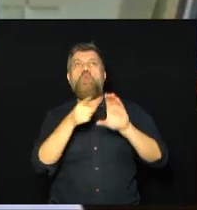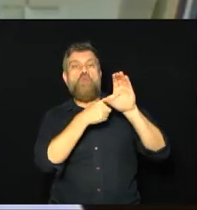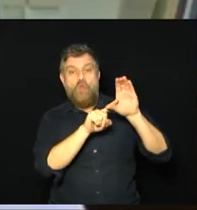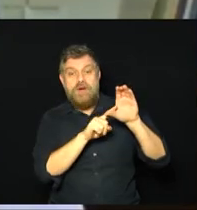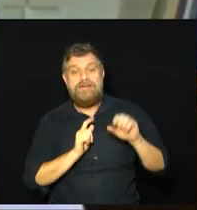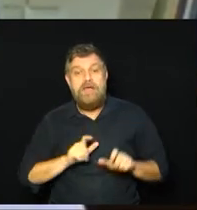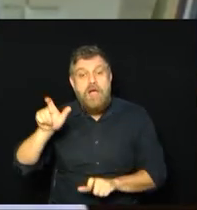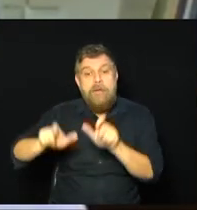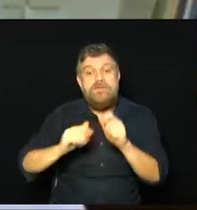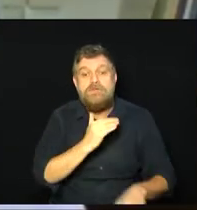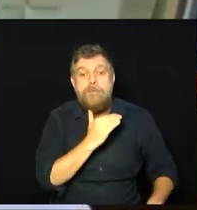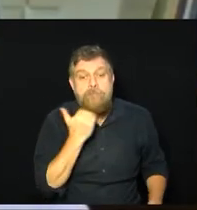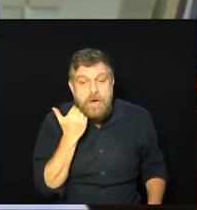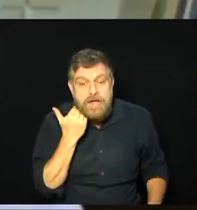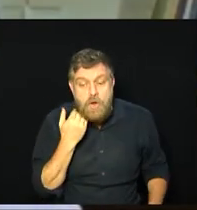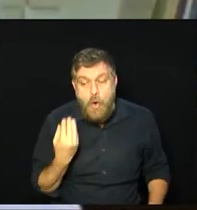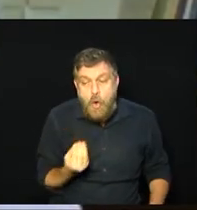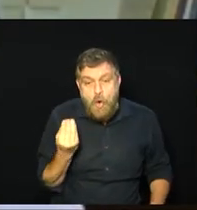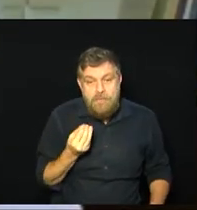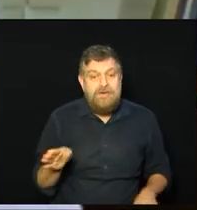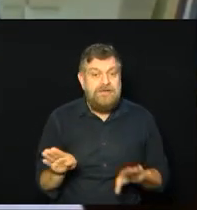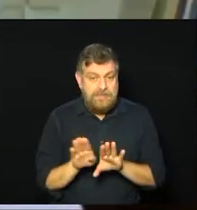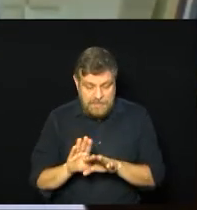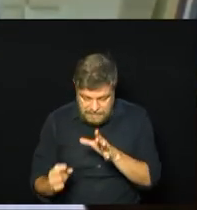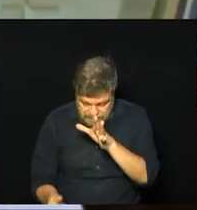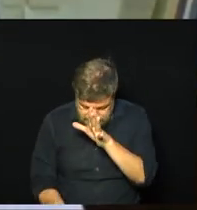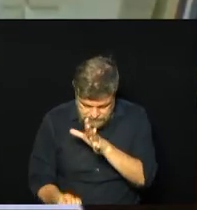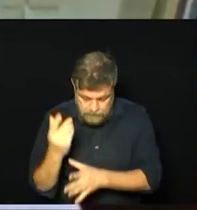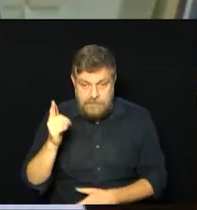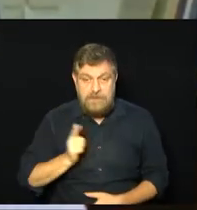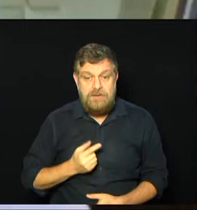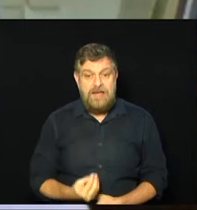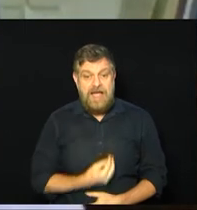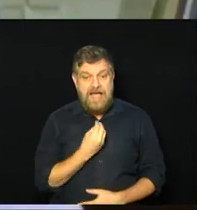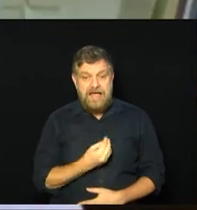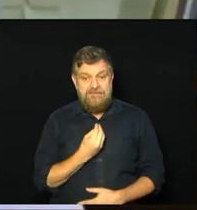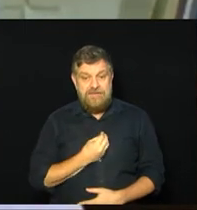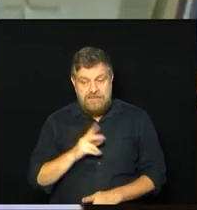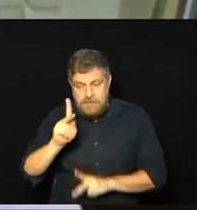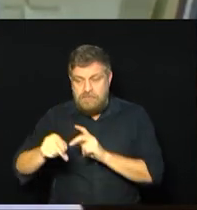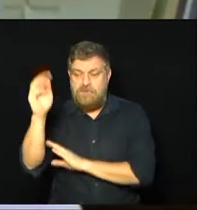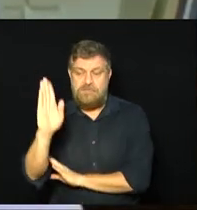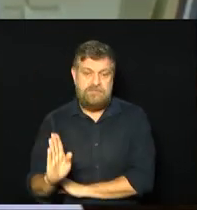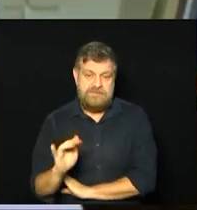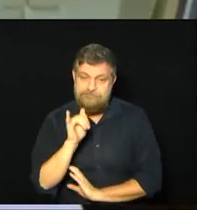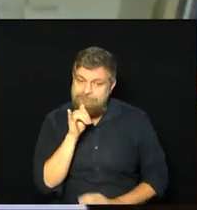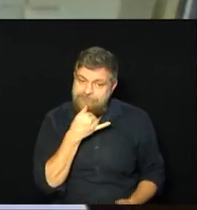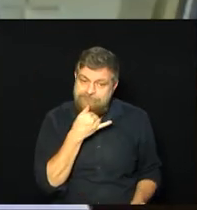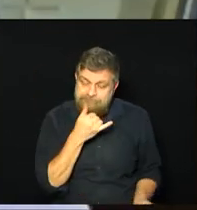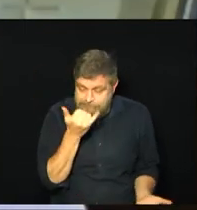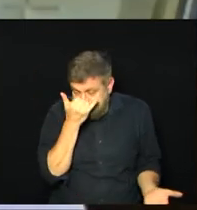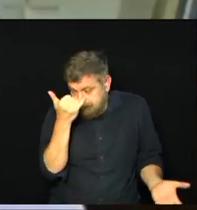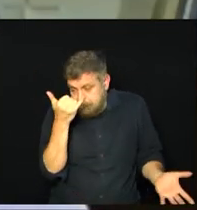pessoas queridas, ela realmente se tornou uma realidade na vida de muitos brasileiros, infelizmente.